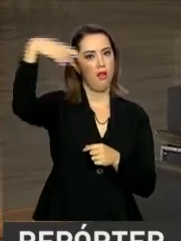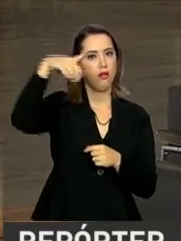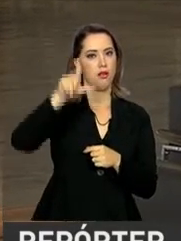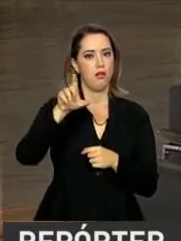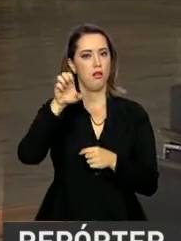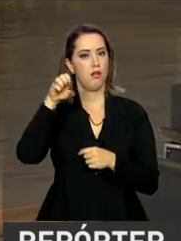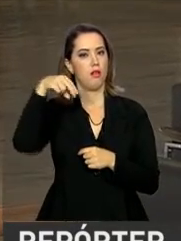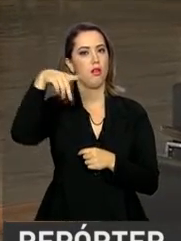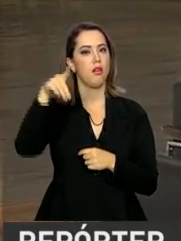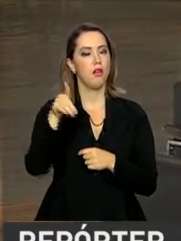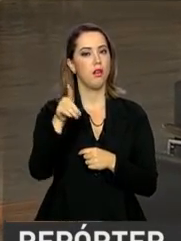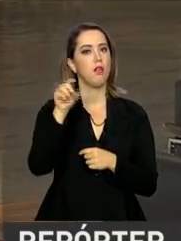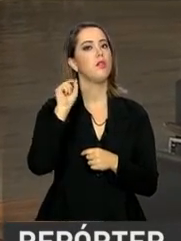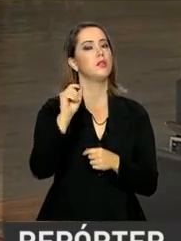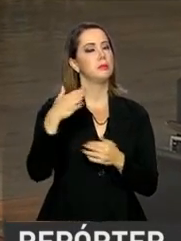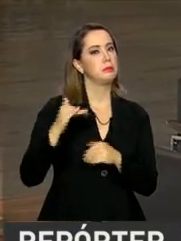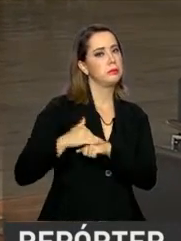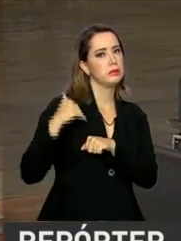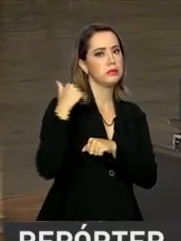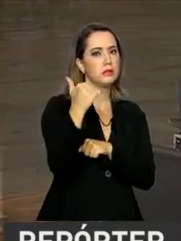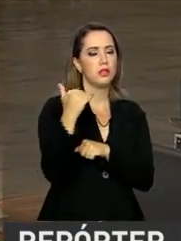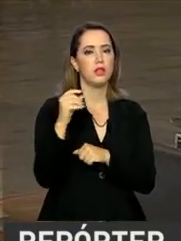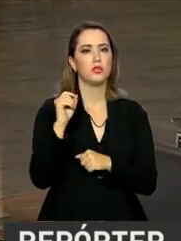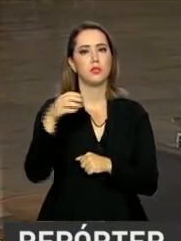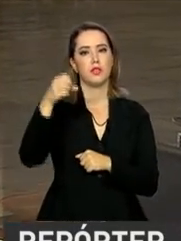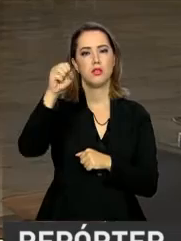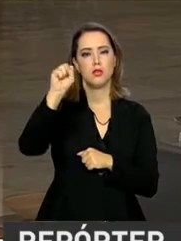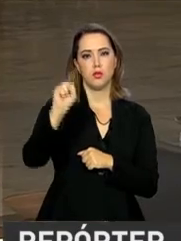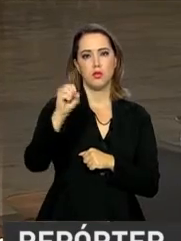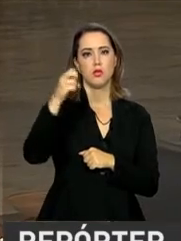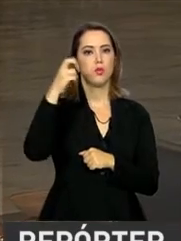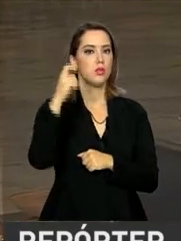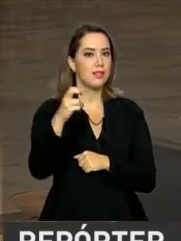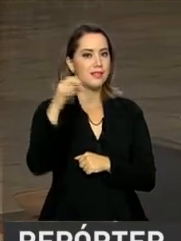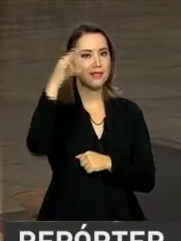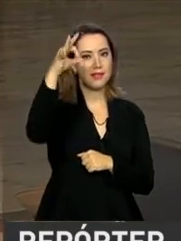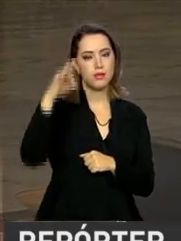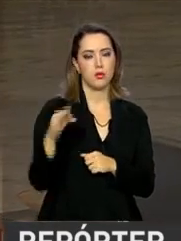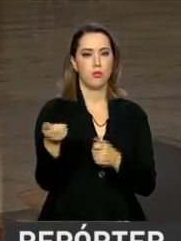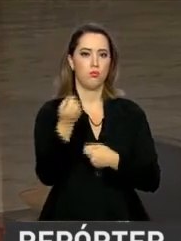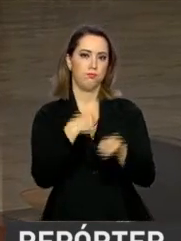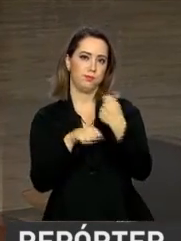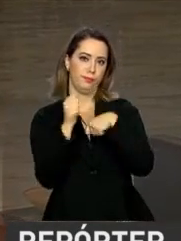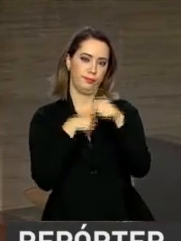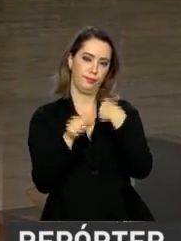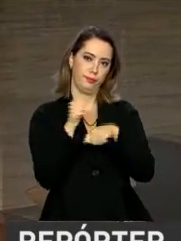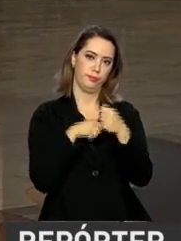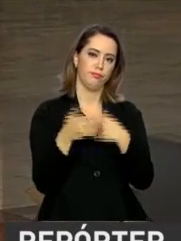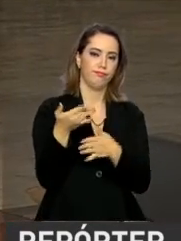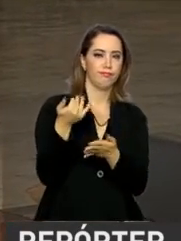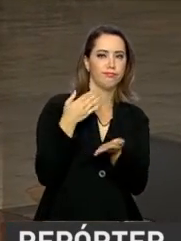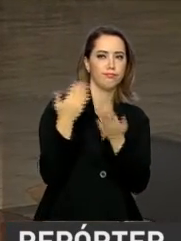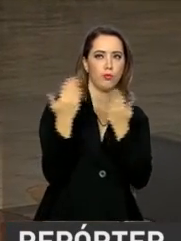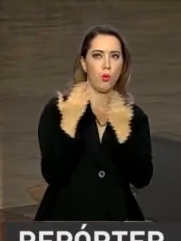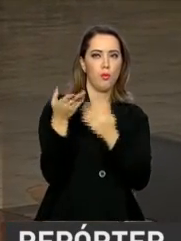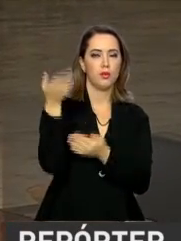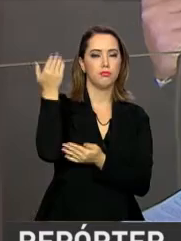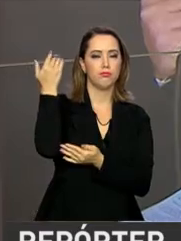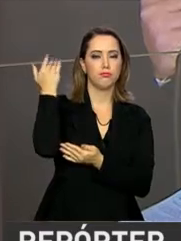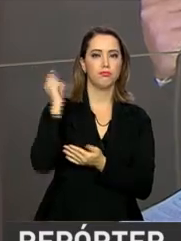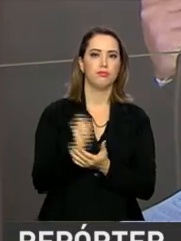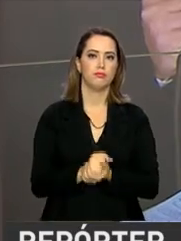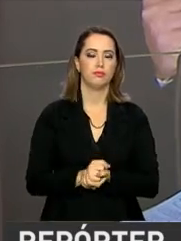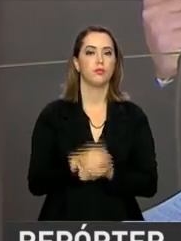maior tem um potencial de economia de até 85% em relação àquelas mais antigas daniele